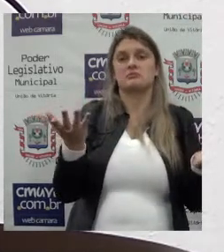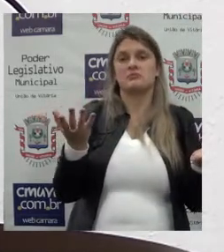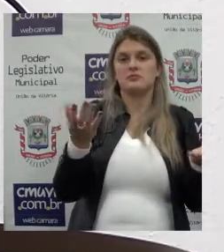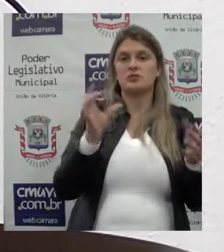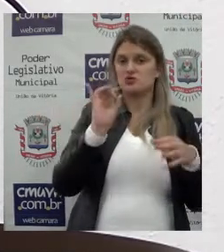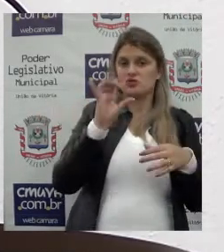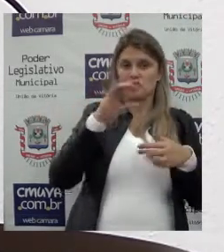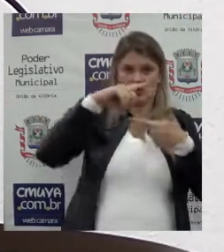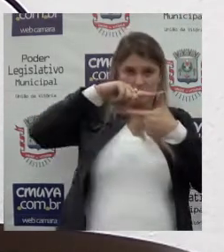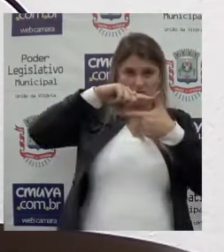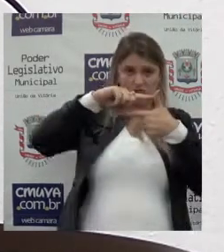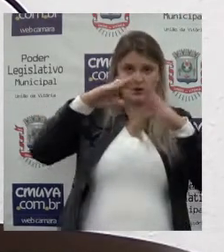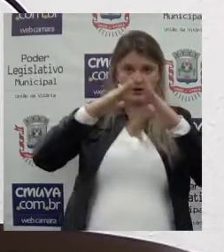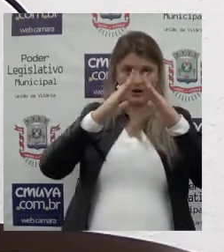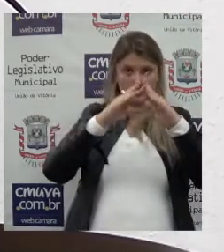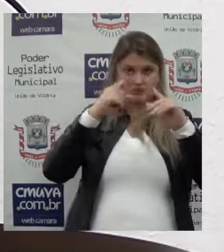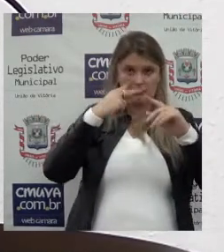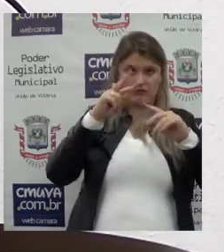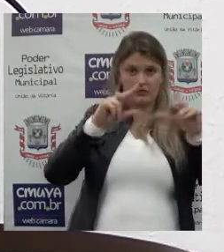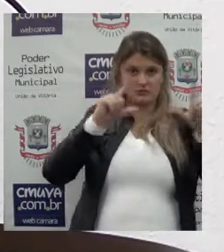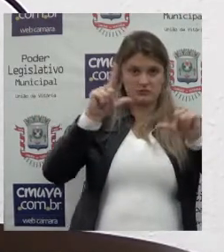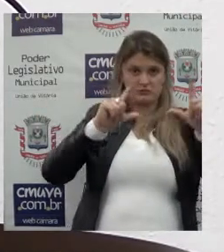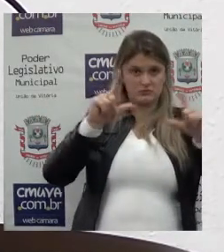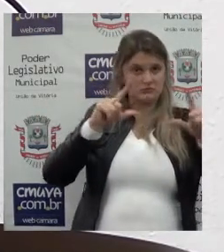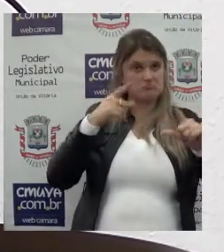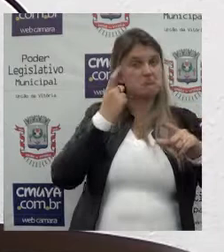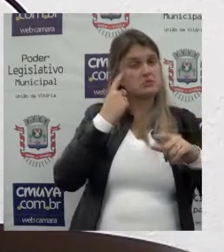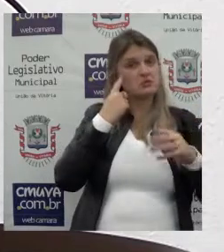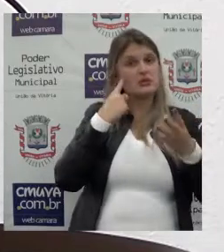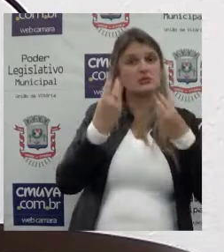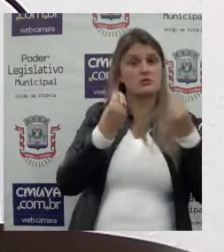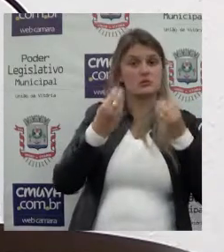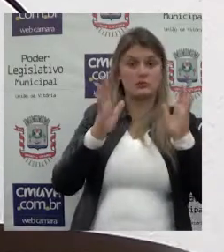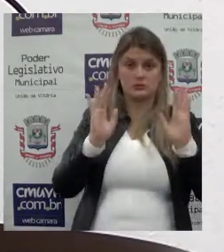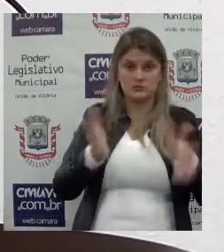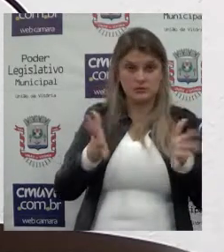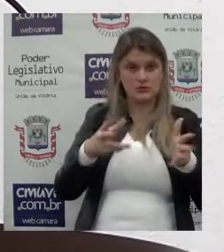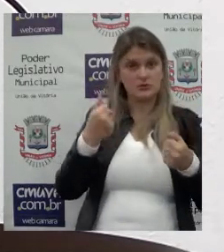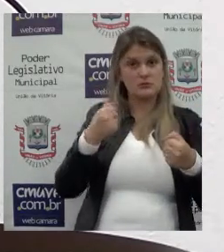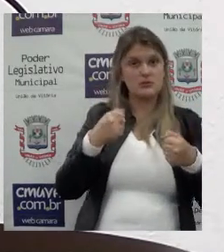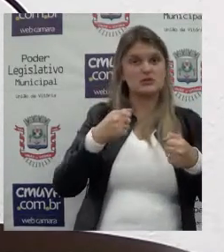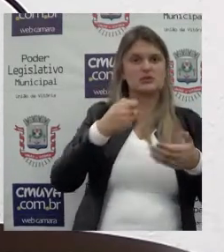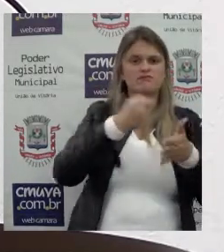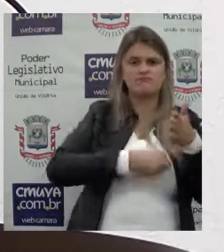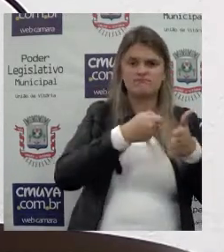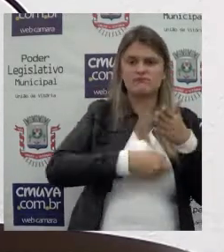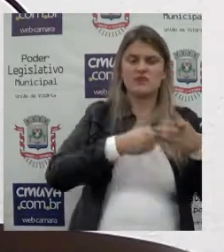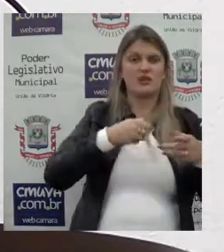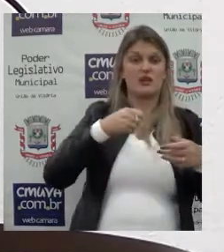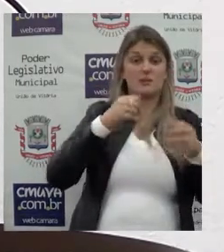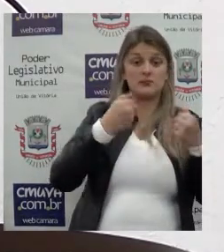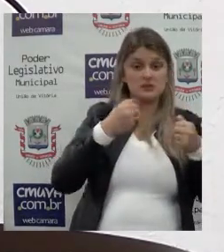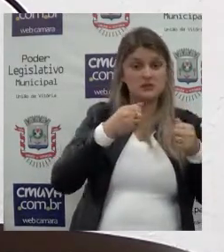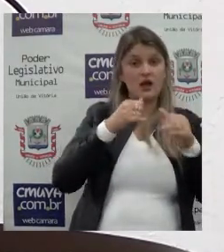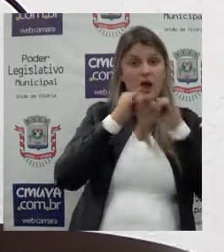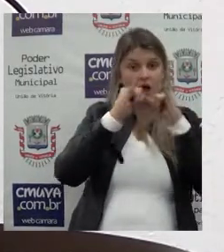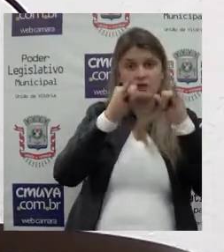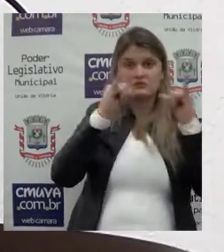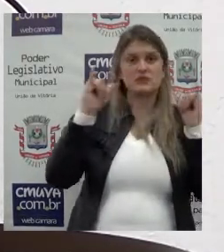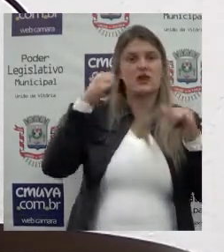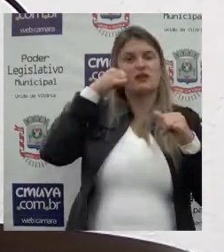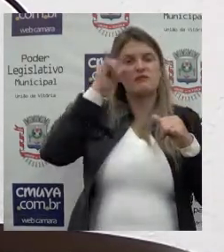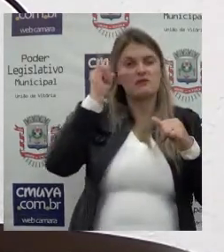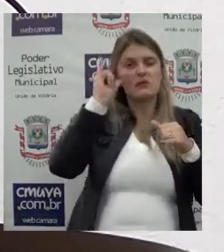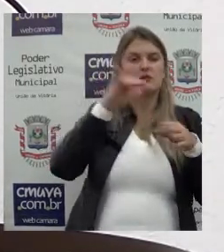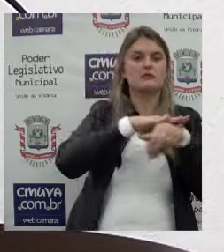semana? Ficam apenas assistindo televisão? Então esse processo, porque a partir de agora, gente, combater já não